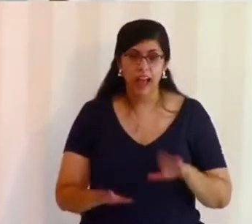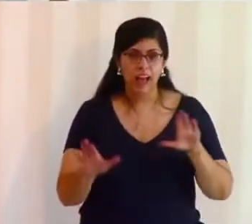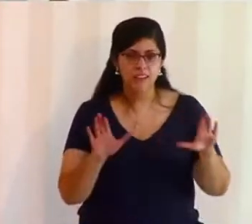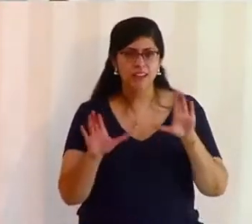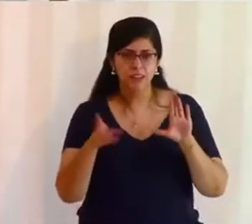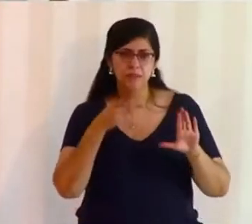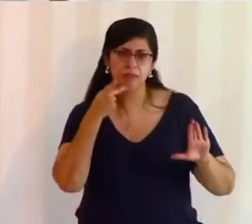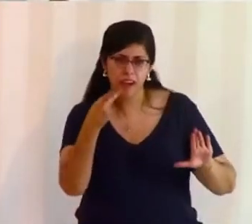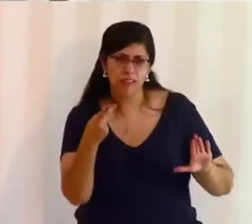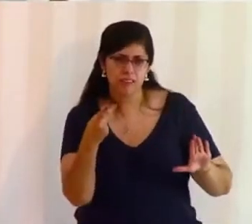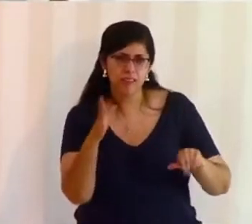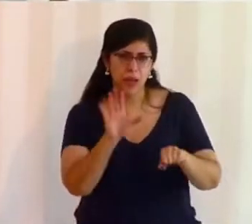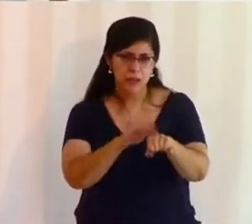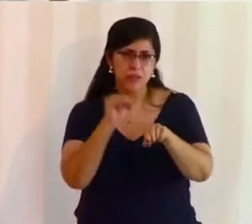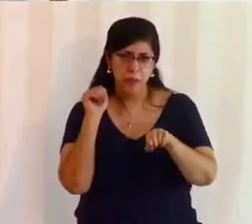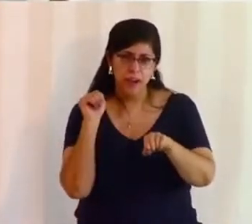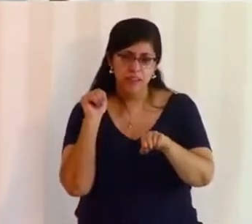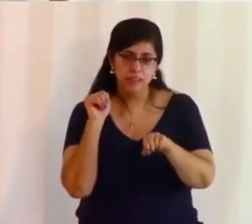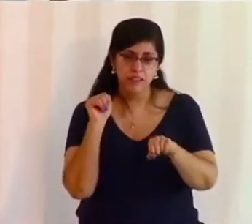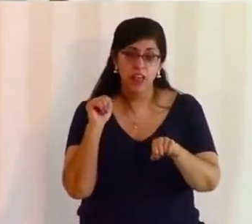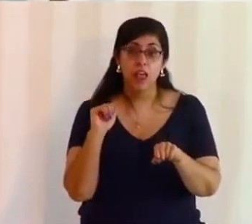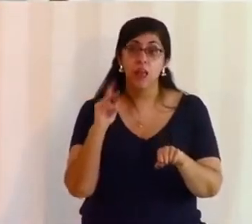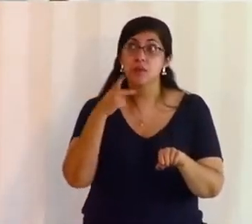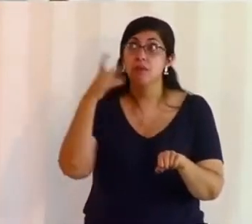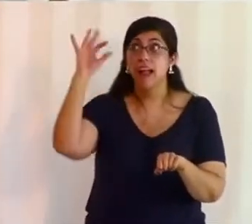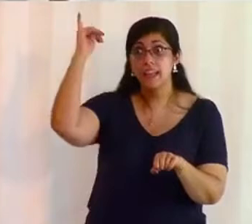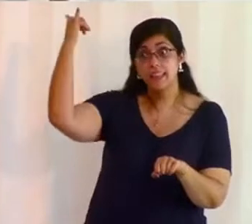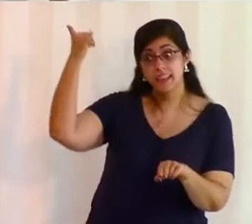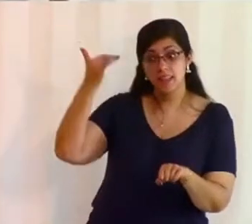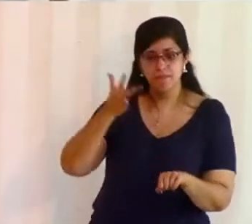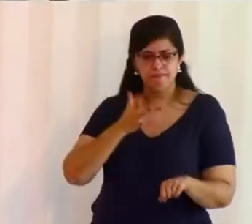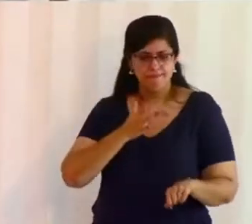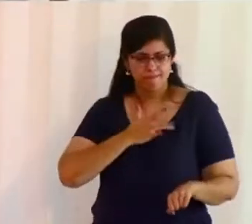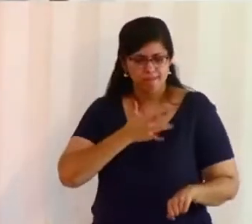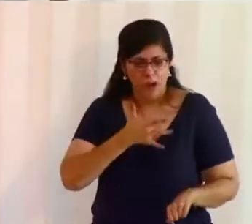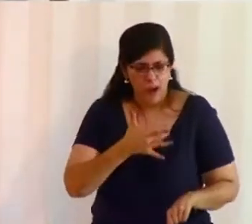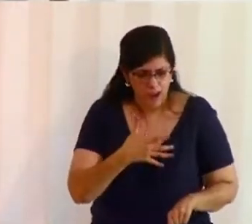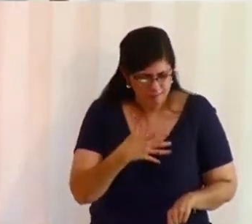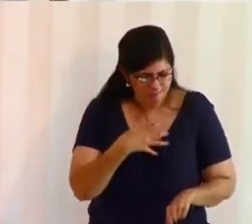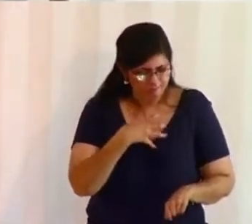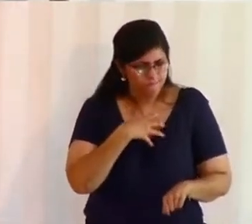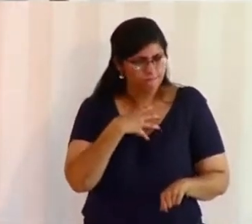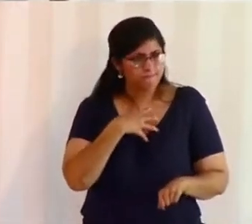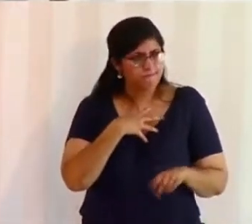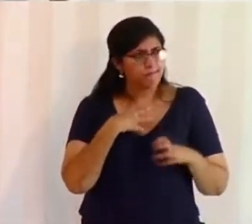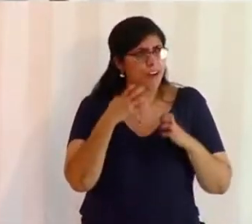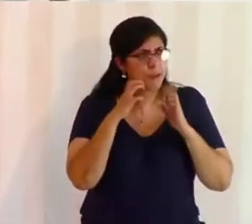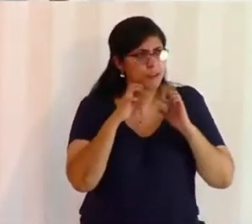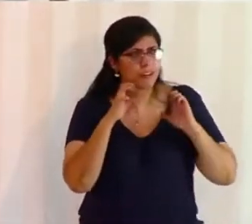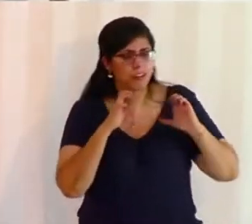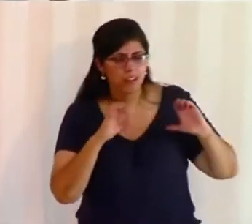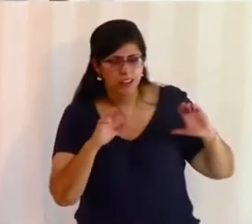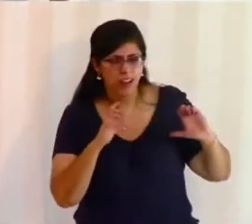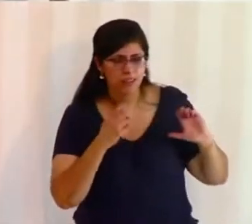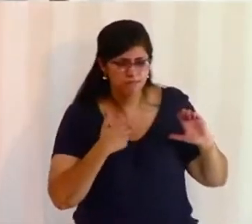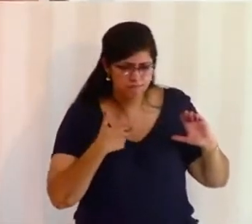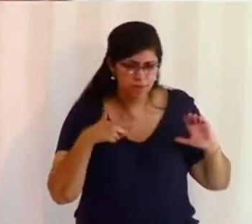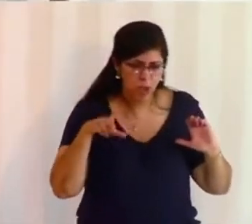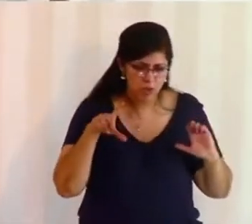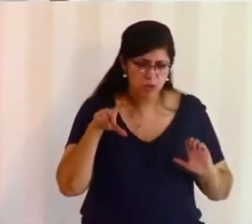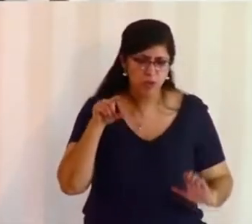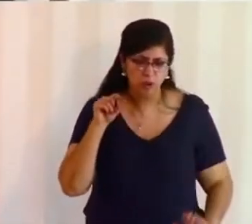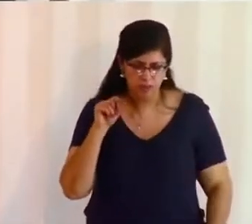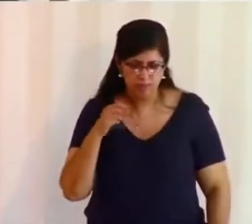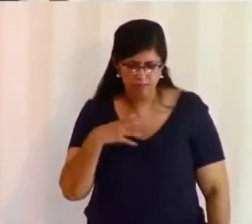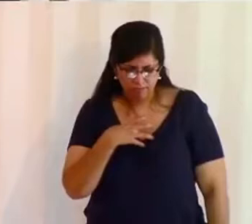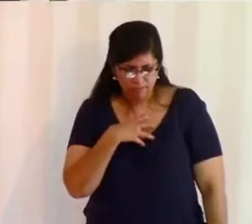foi tocado pela palavra de Deus, alguém aqui nessa noite que ouviu a boa nova do Evangelho e quer tomar uma decisão, eu quero orar por você, mas eu paro